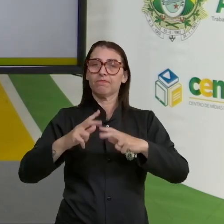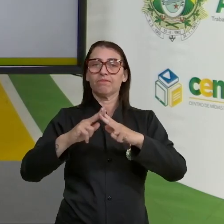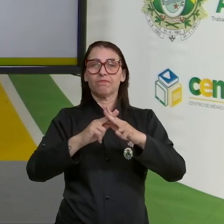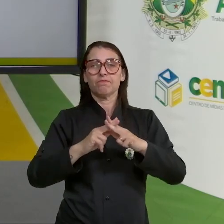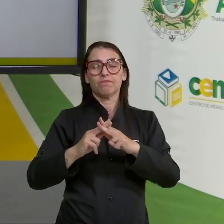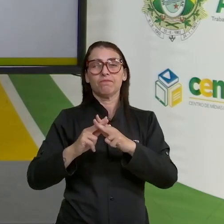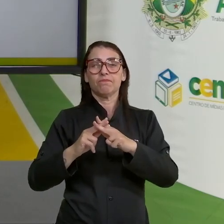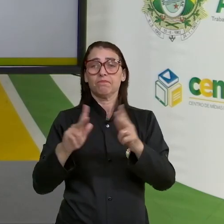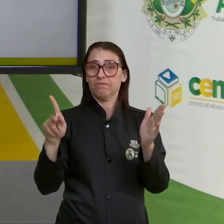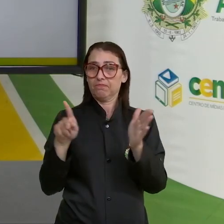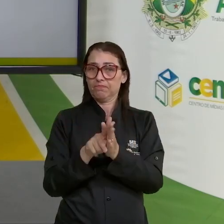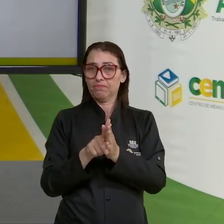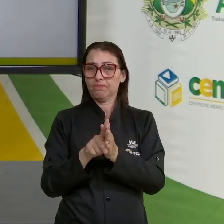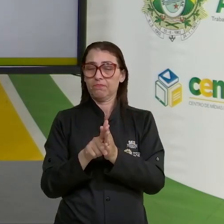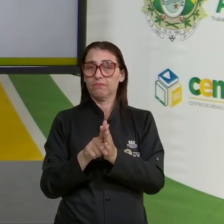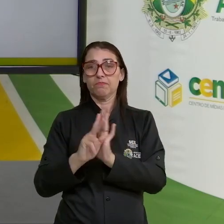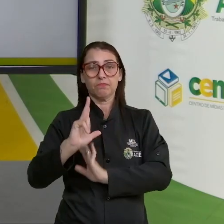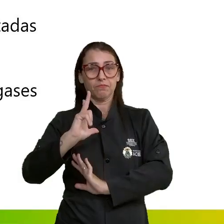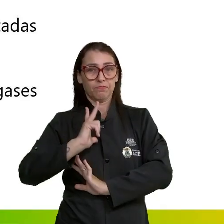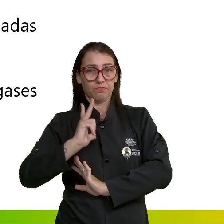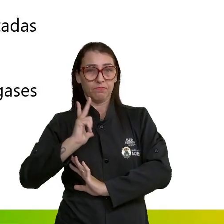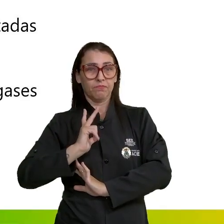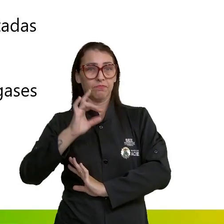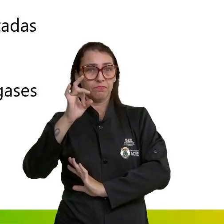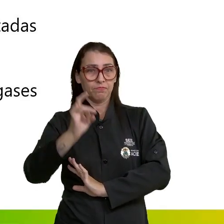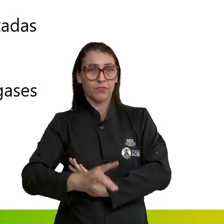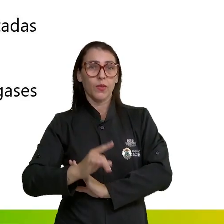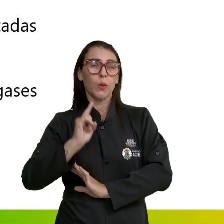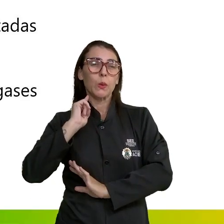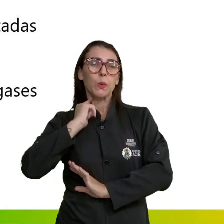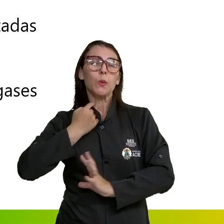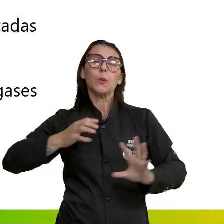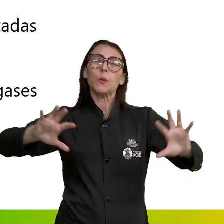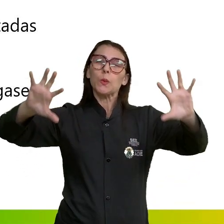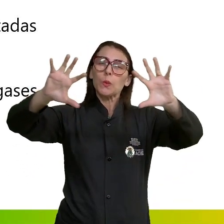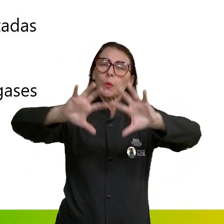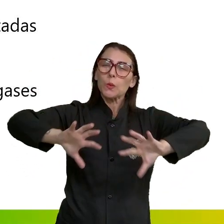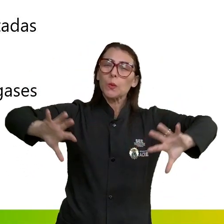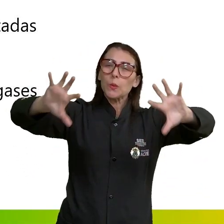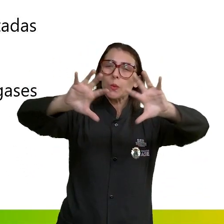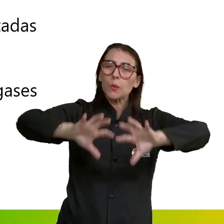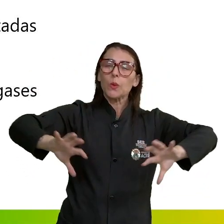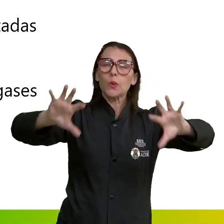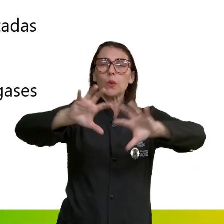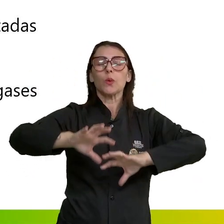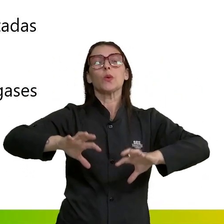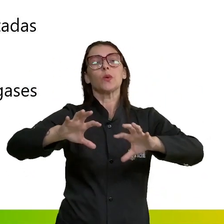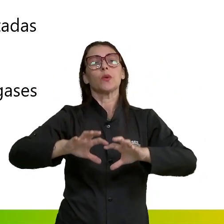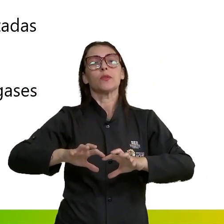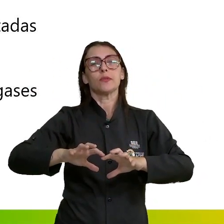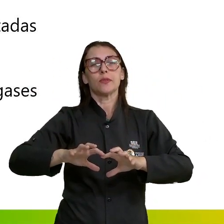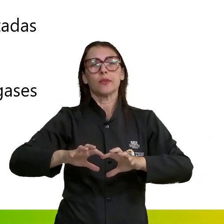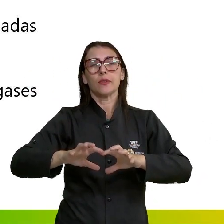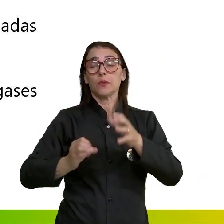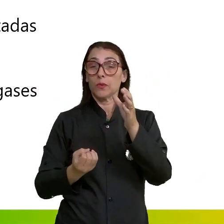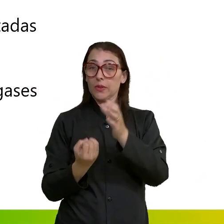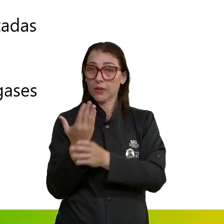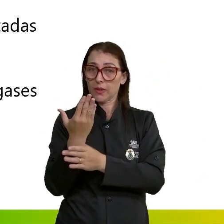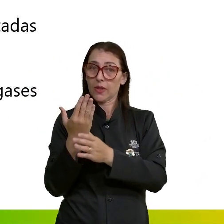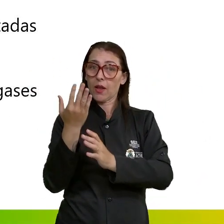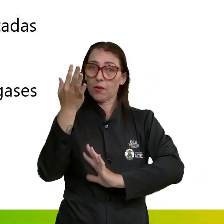reciclagem específica. E por último, não menos importante, a gente tem a poluição. A poluição, ela ocorre